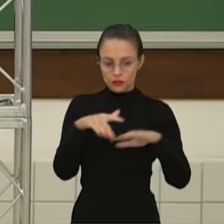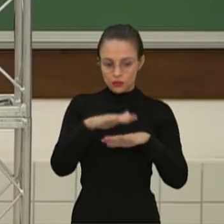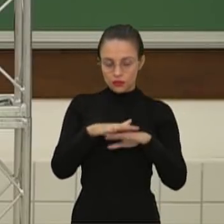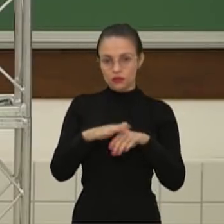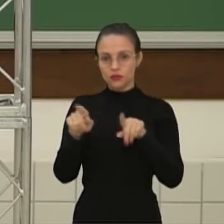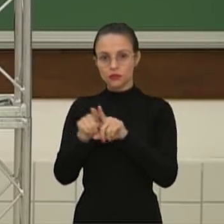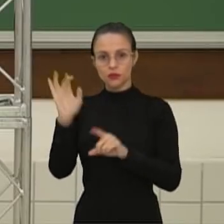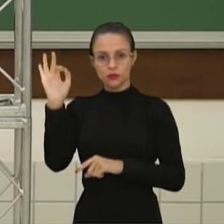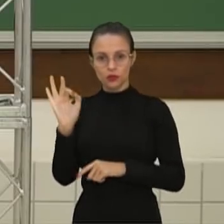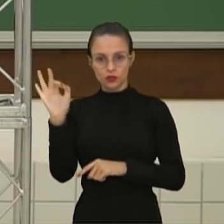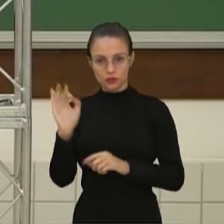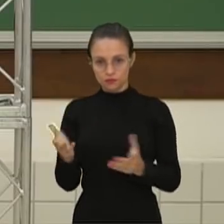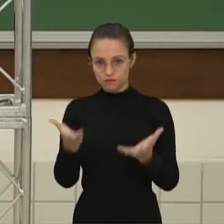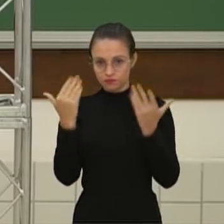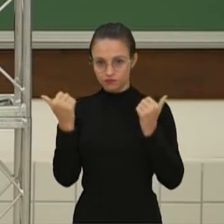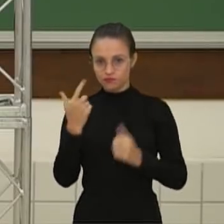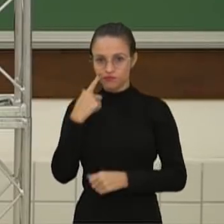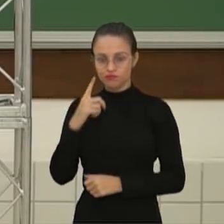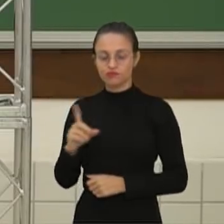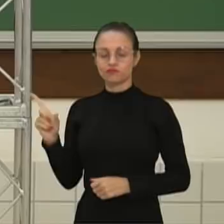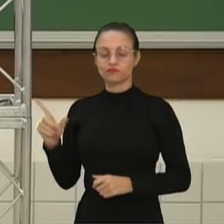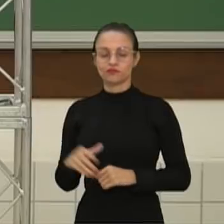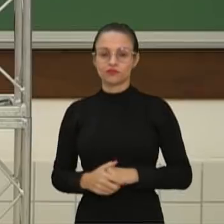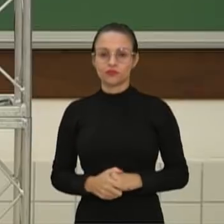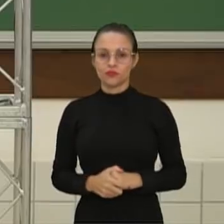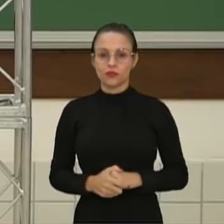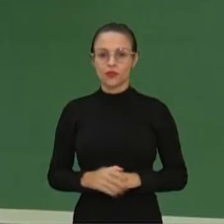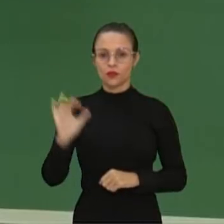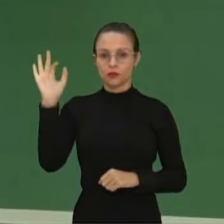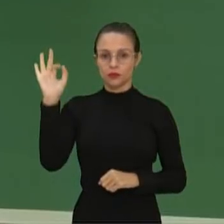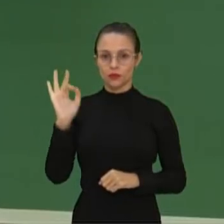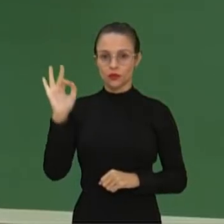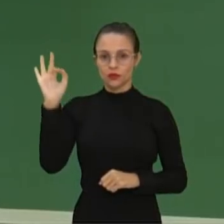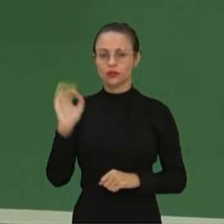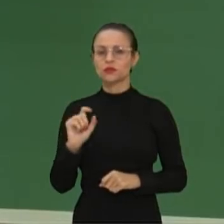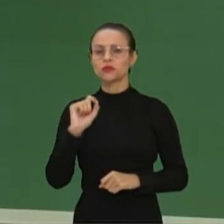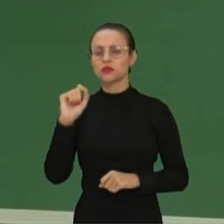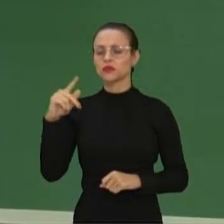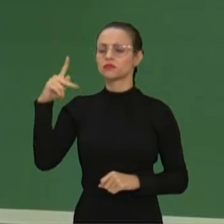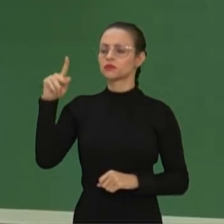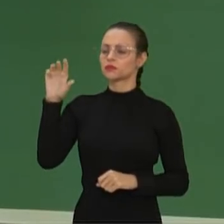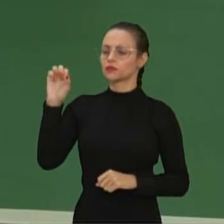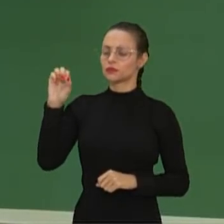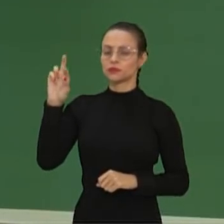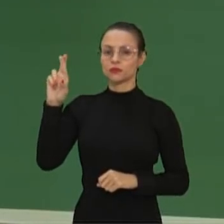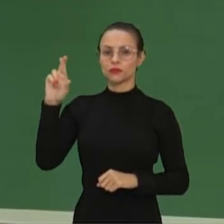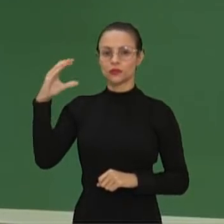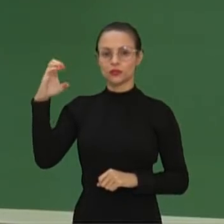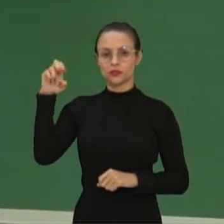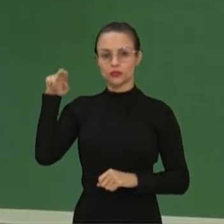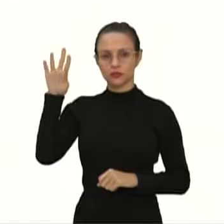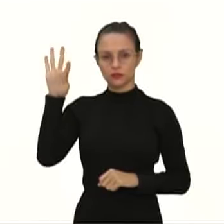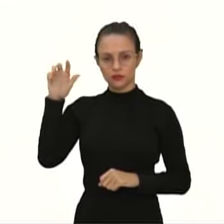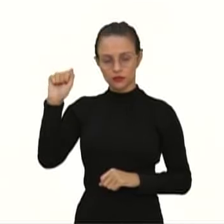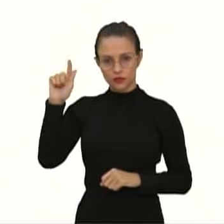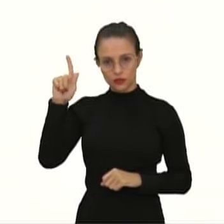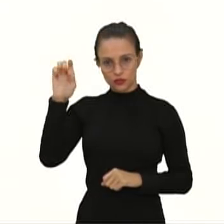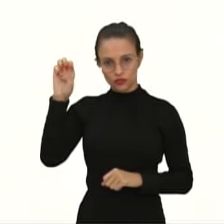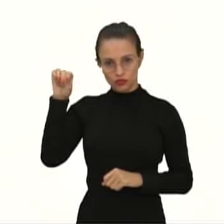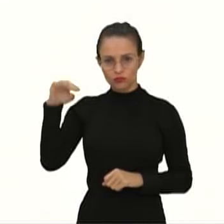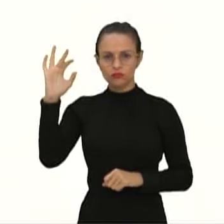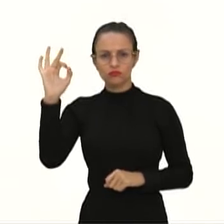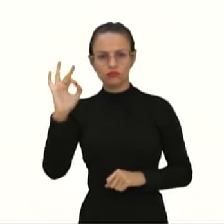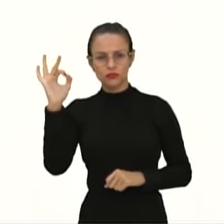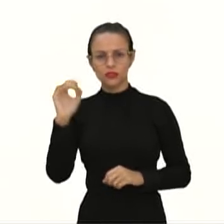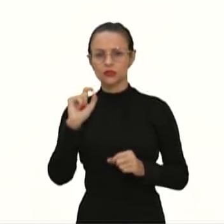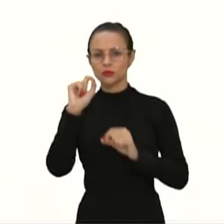porcentagem. Vamos lá, então? Bom, a porcentagem, primeiro, o que vem a ser porcentagem? Né? Então, não esqueço que a